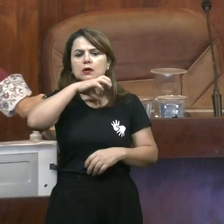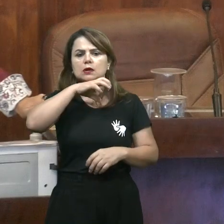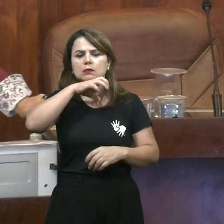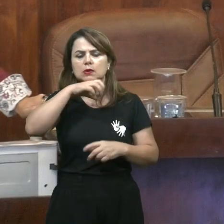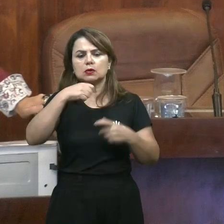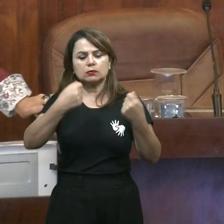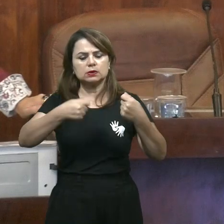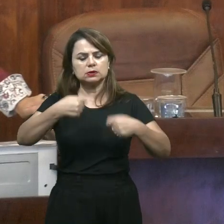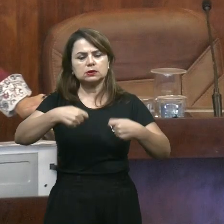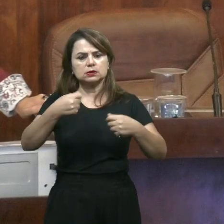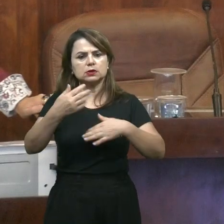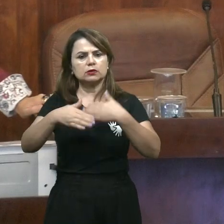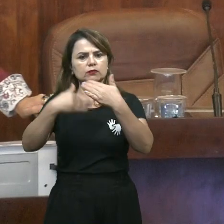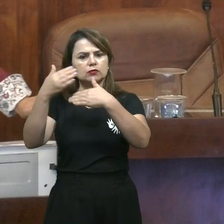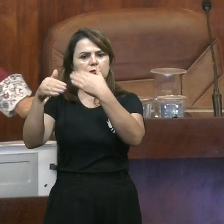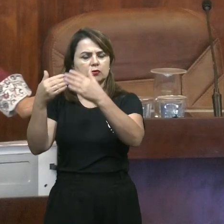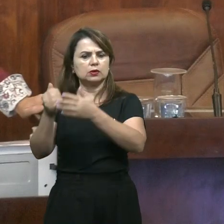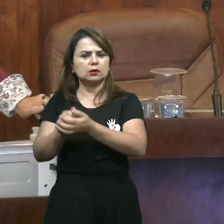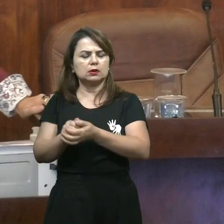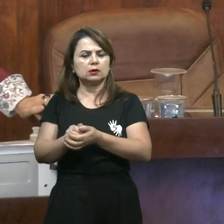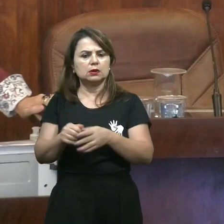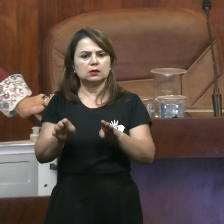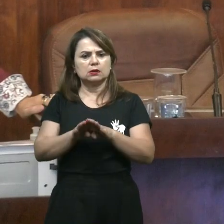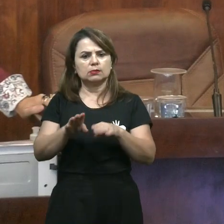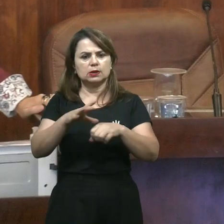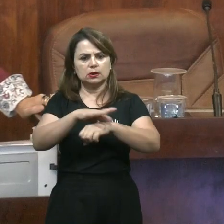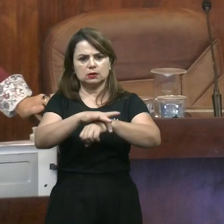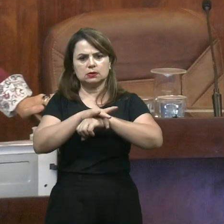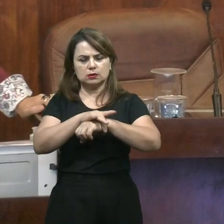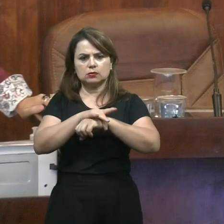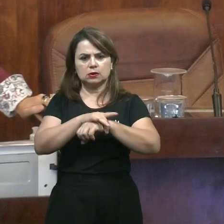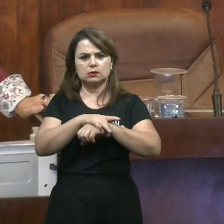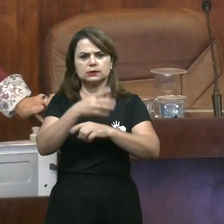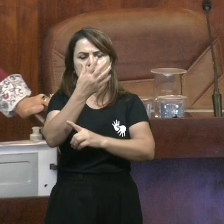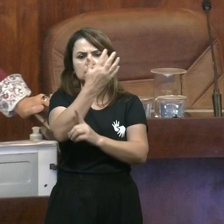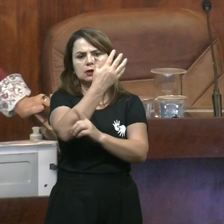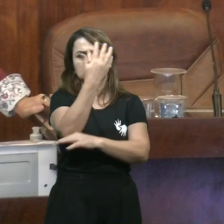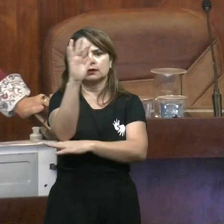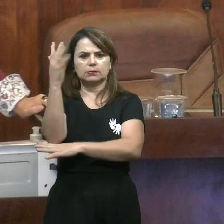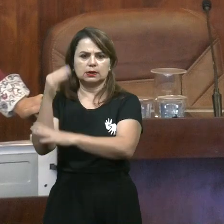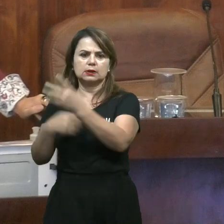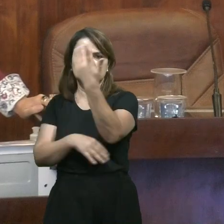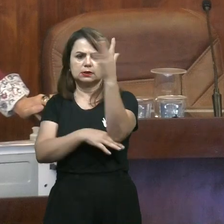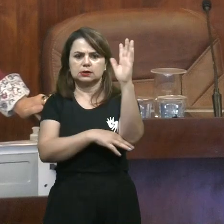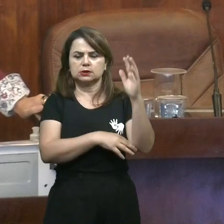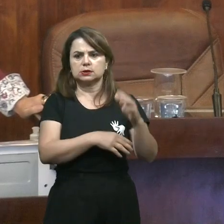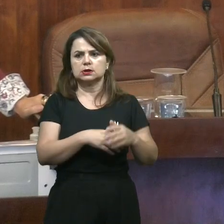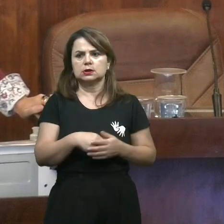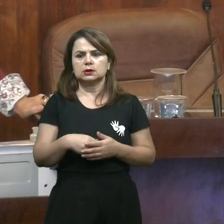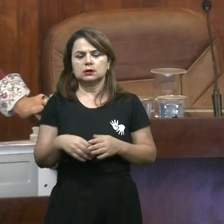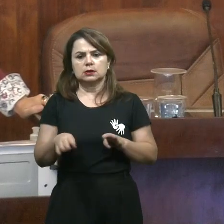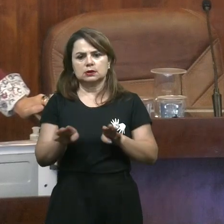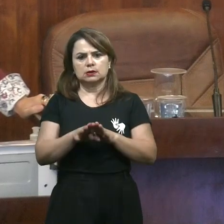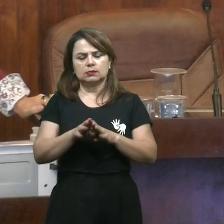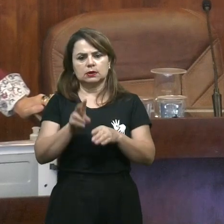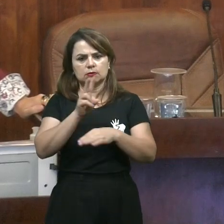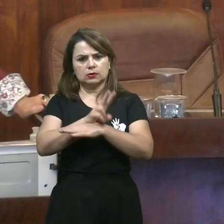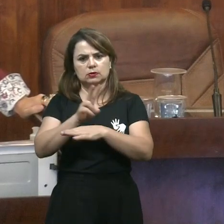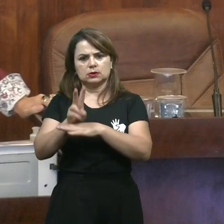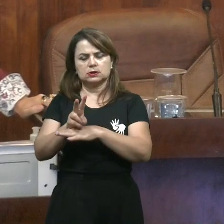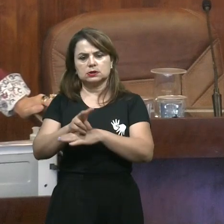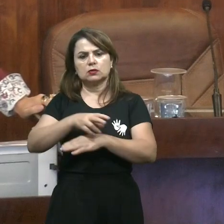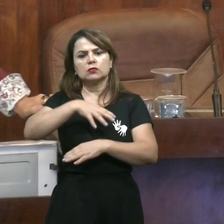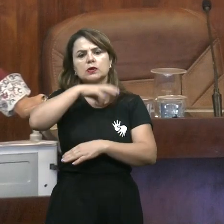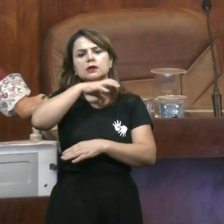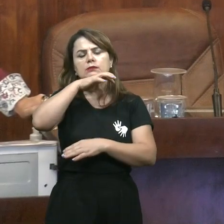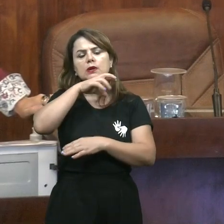desenvolver um conjunto de ações visando garantir o equilíbrio ambiental com ações integradas de proteção, defesa